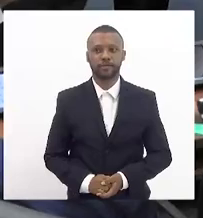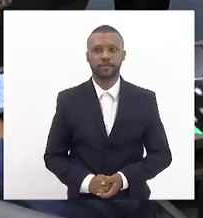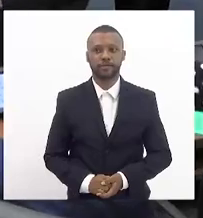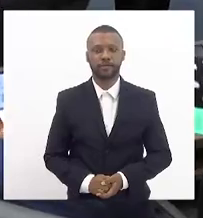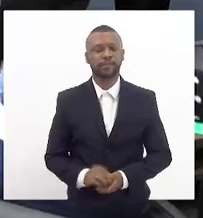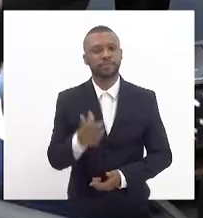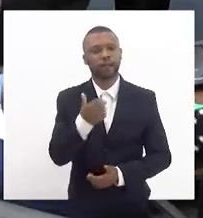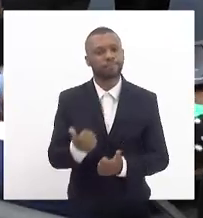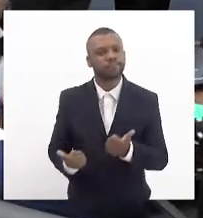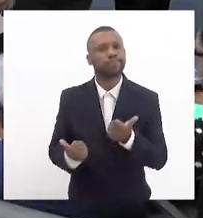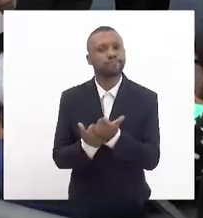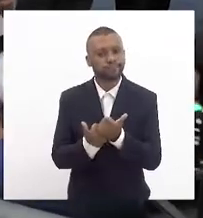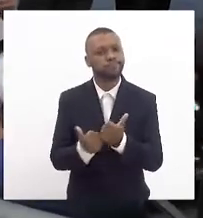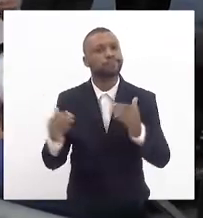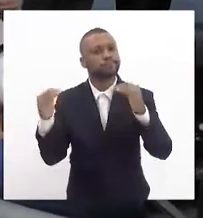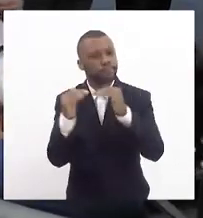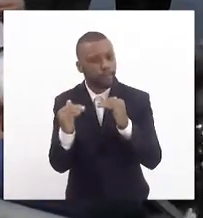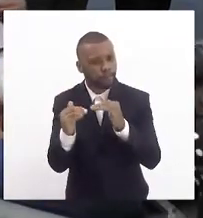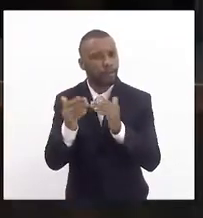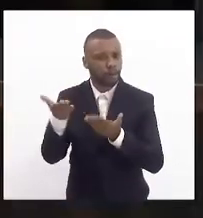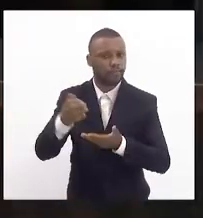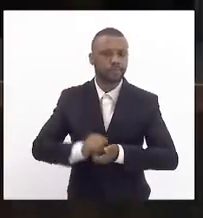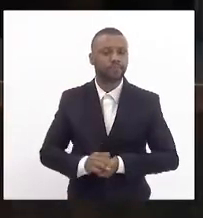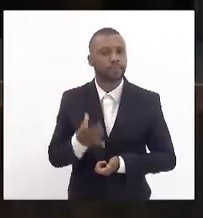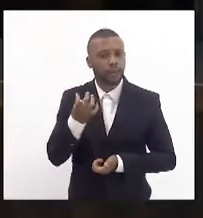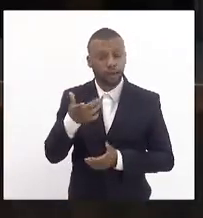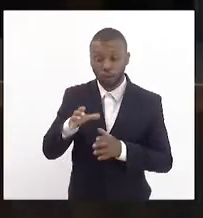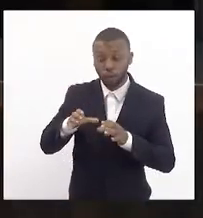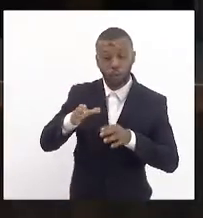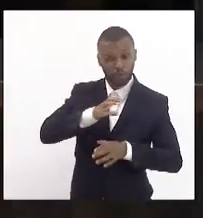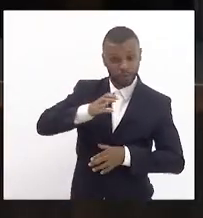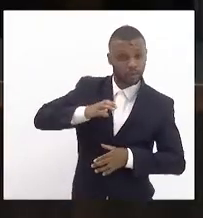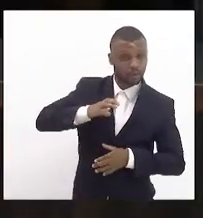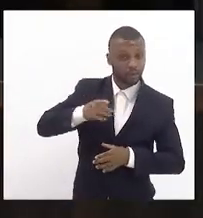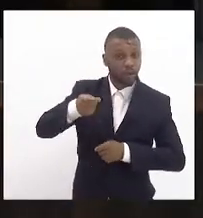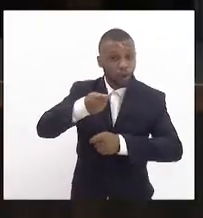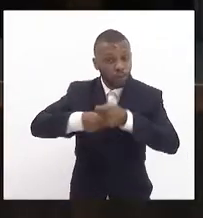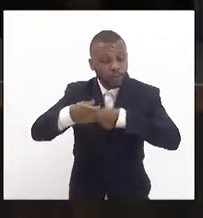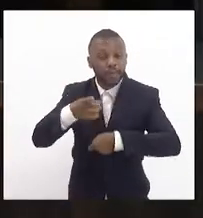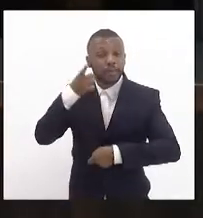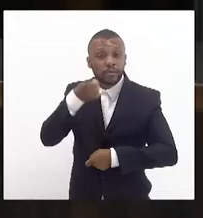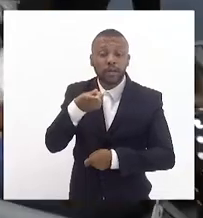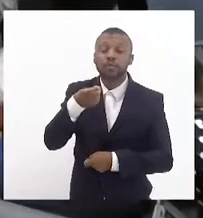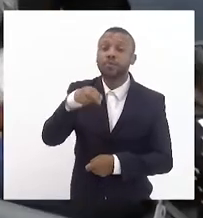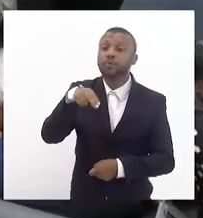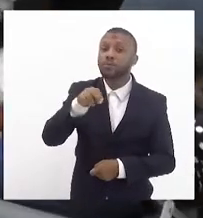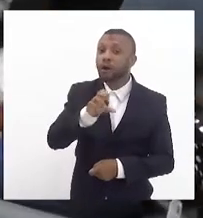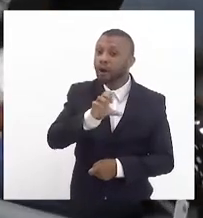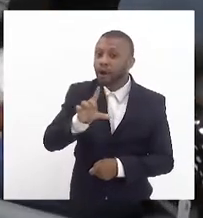Parecer favorável, senhor presidente. Pela Comissão de Economia, deputado Noel de Carvalho.